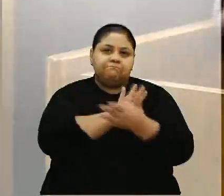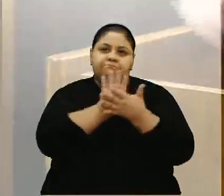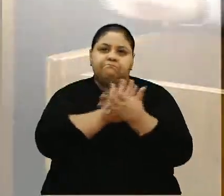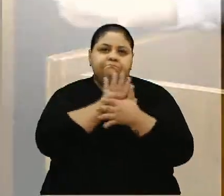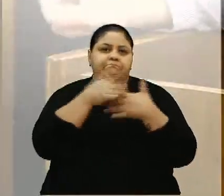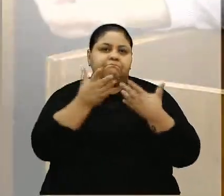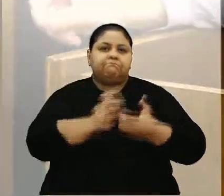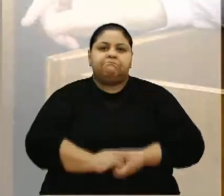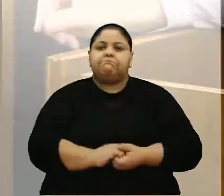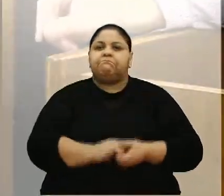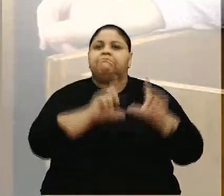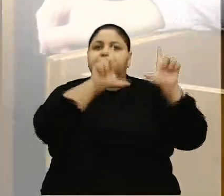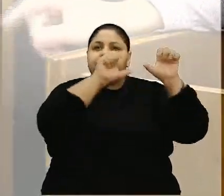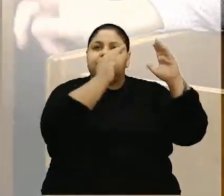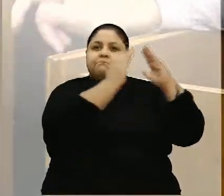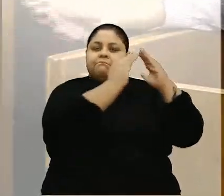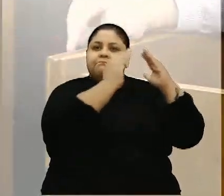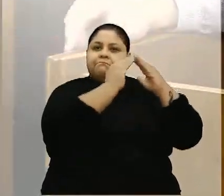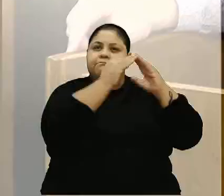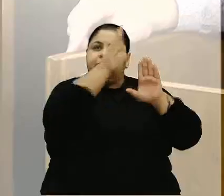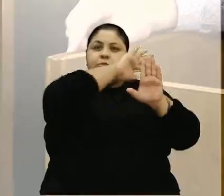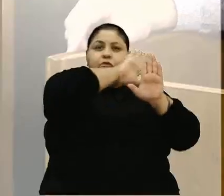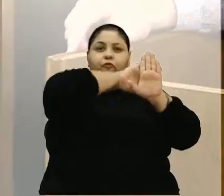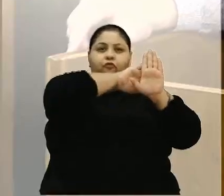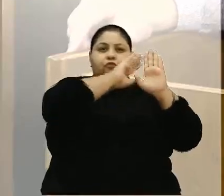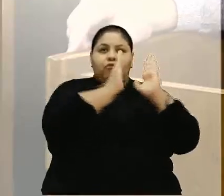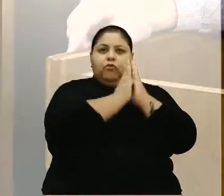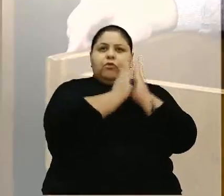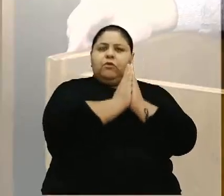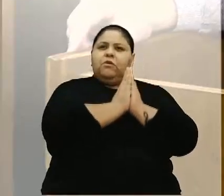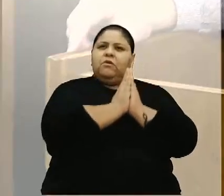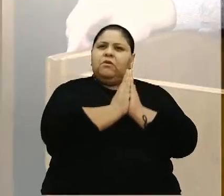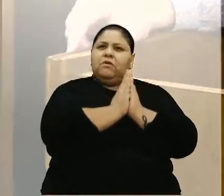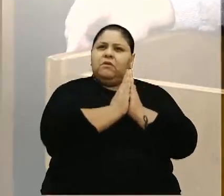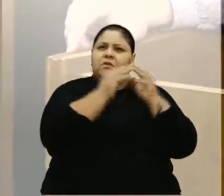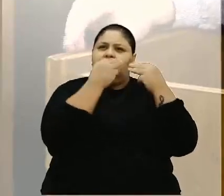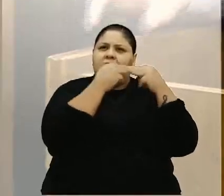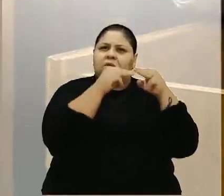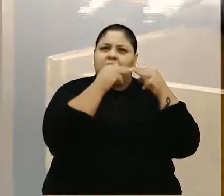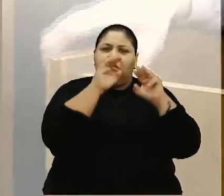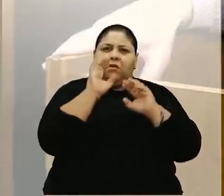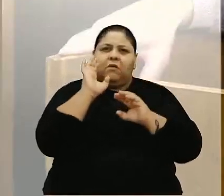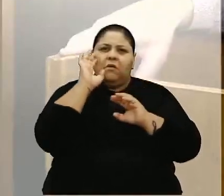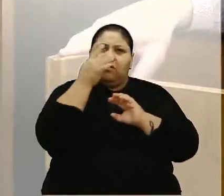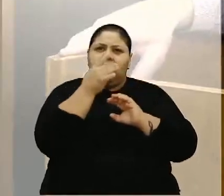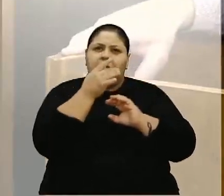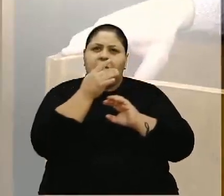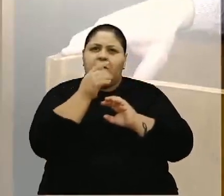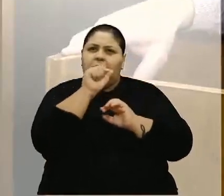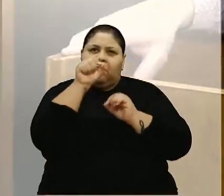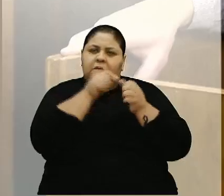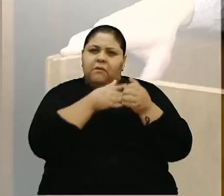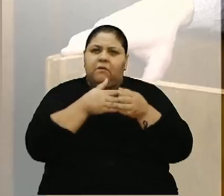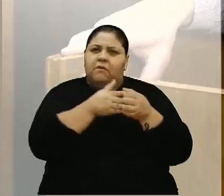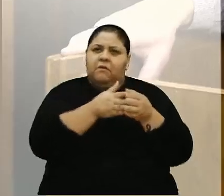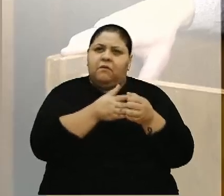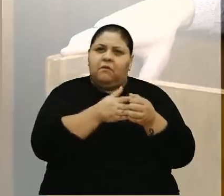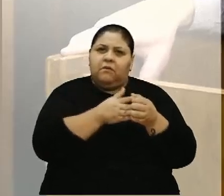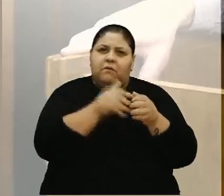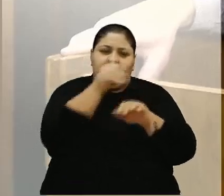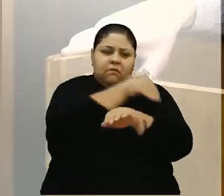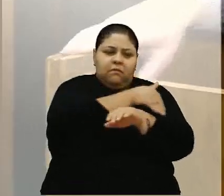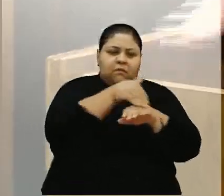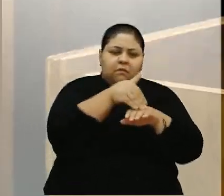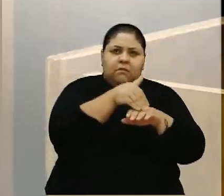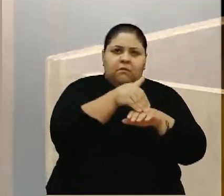Coloca a foto da casa que aparece no fundo, faz favor, Igor. Aquele patrulhamento que está acontecendo, para quem não acompanhou, nas estradas, um